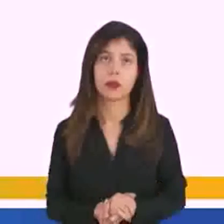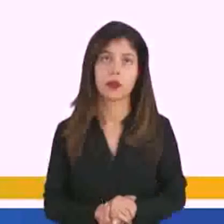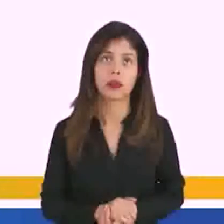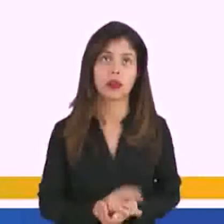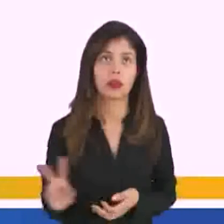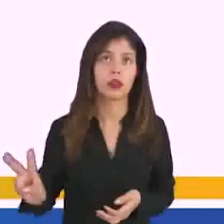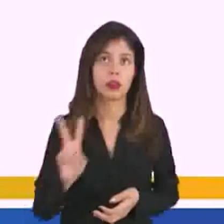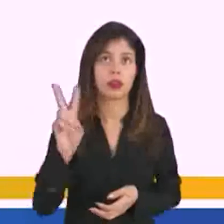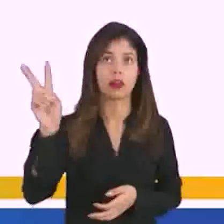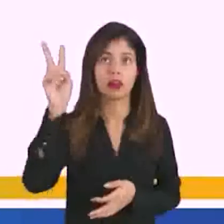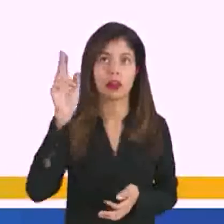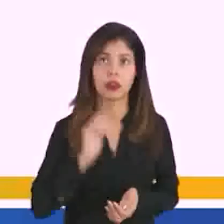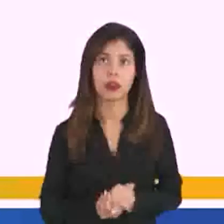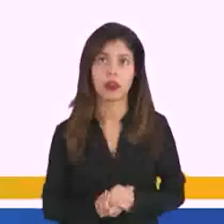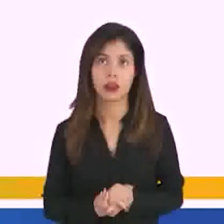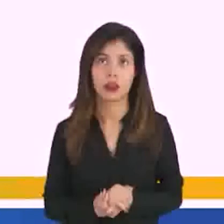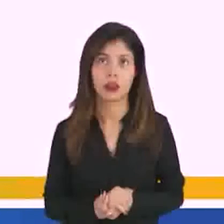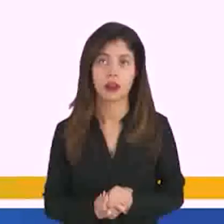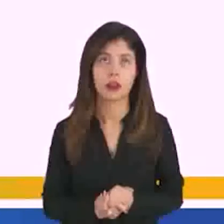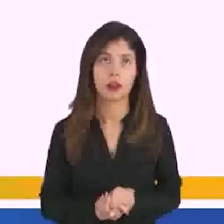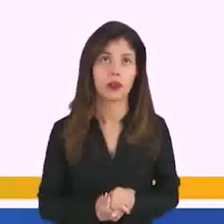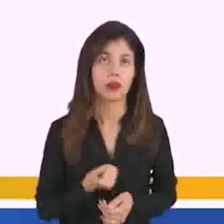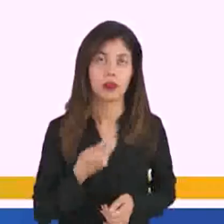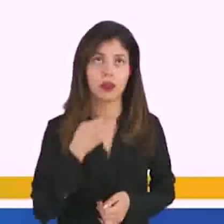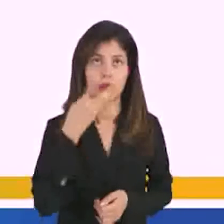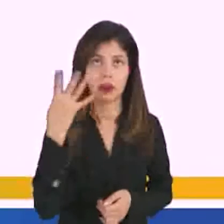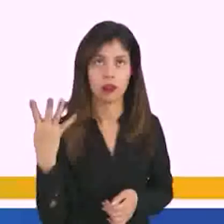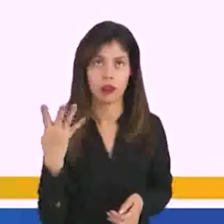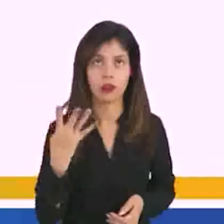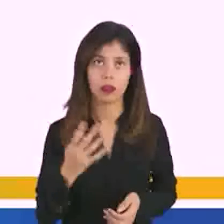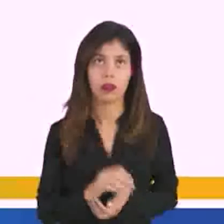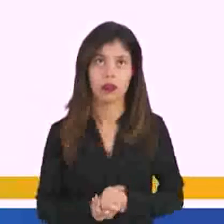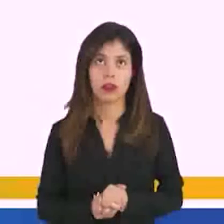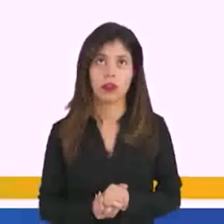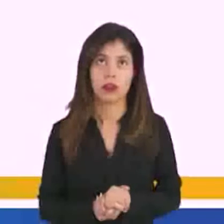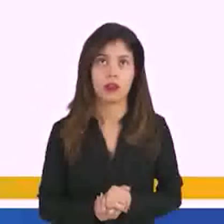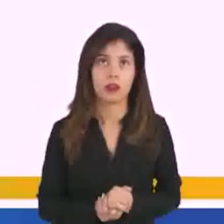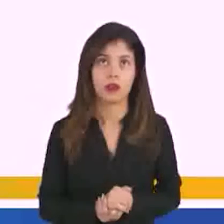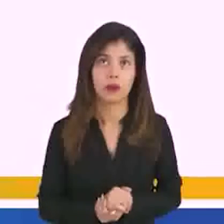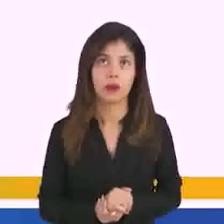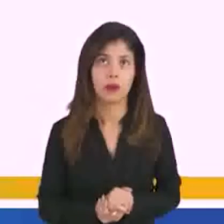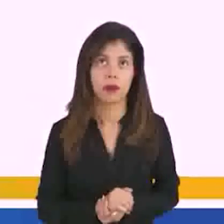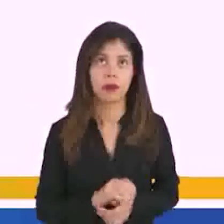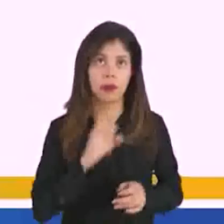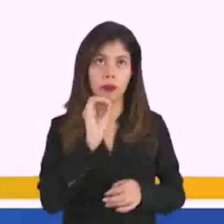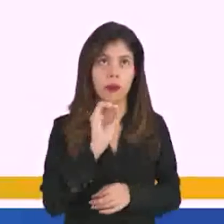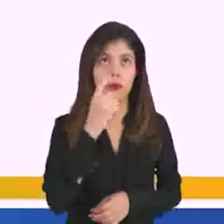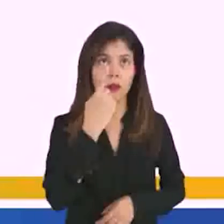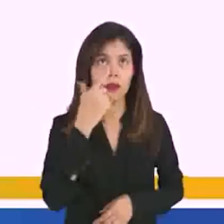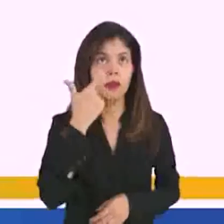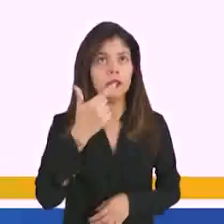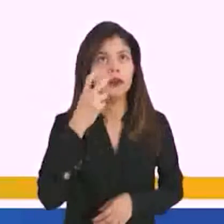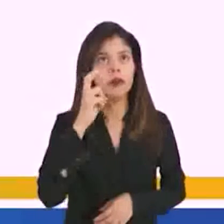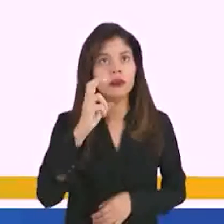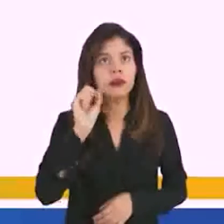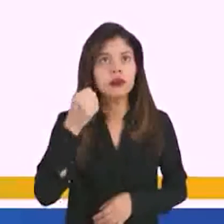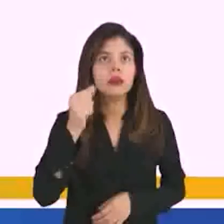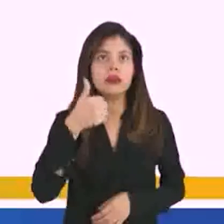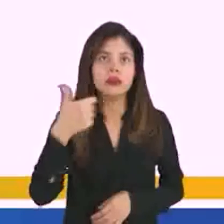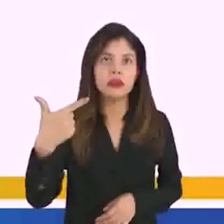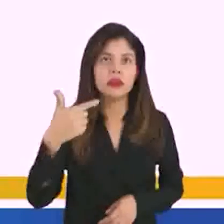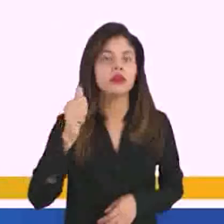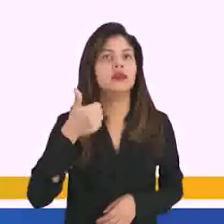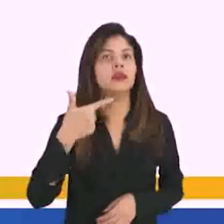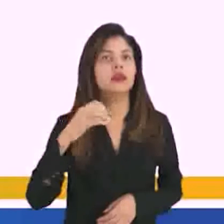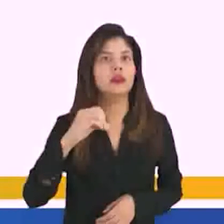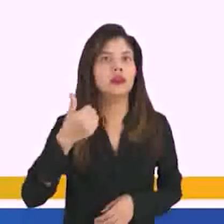da nossa amostra vão ser aí, essa quantidade aí de mortos. Olha, nós temos 0, 1, 2, 5,